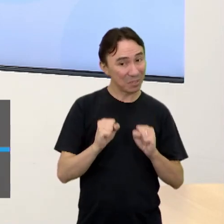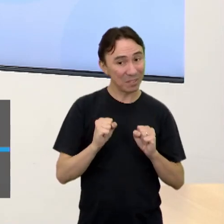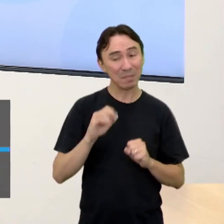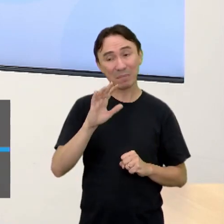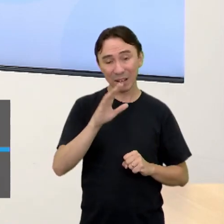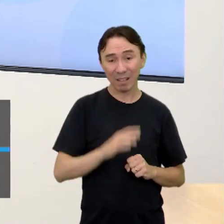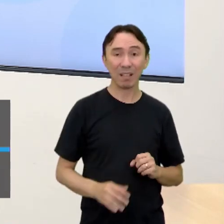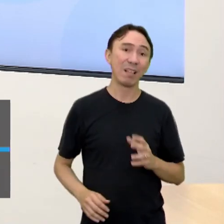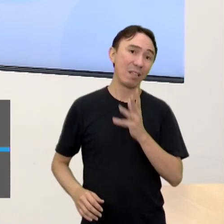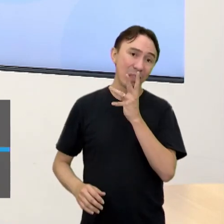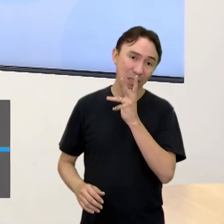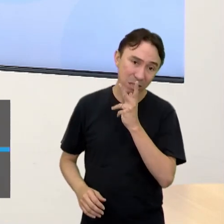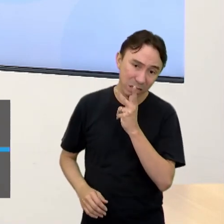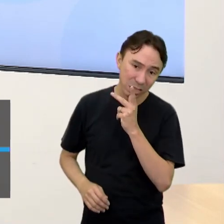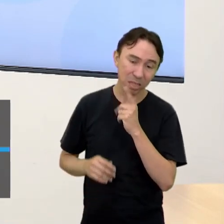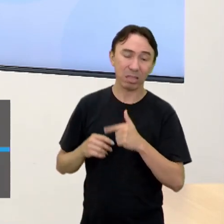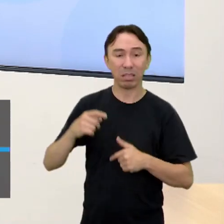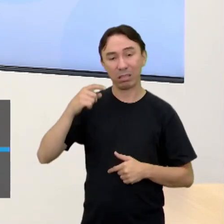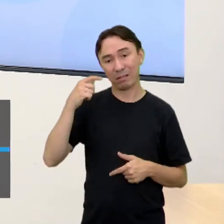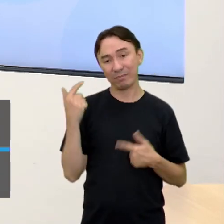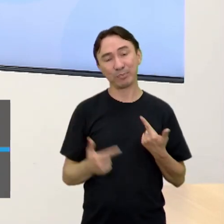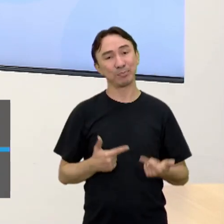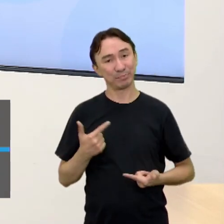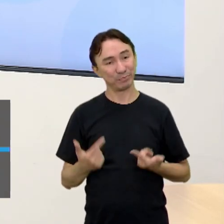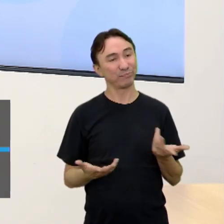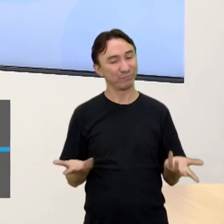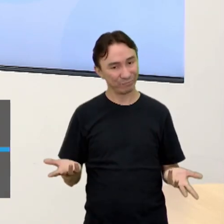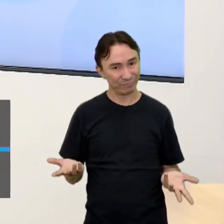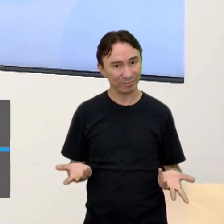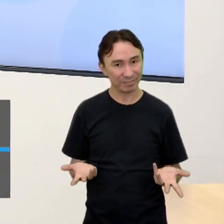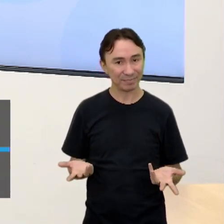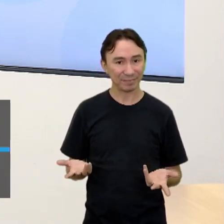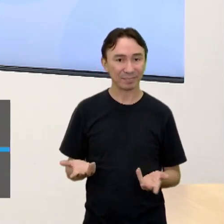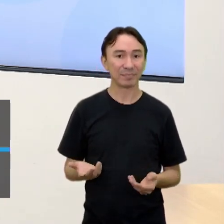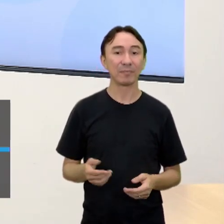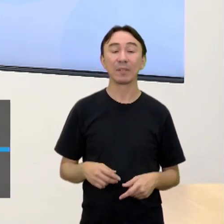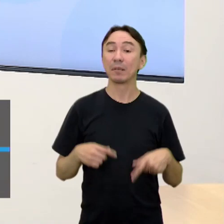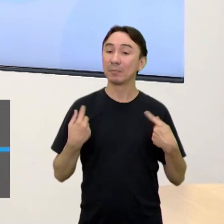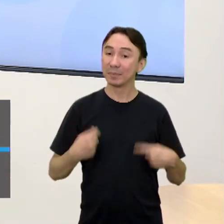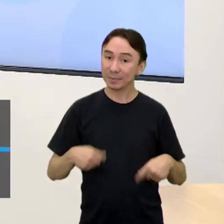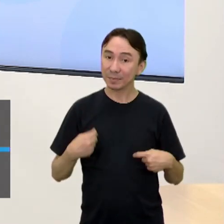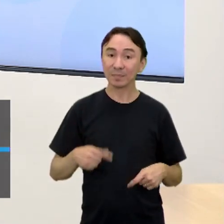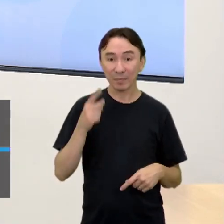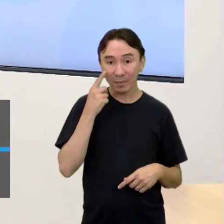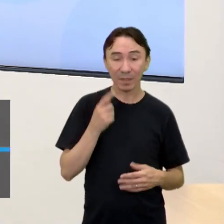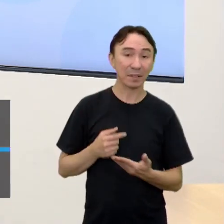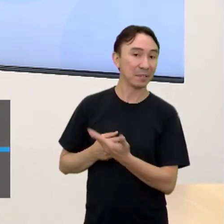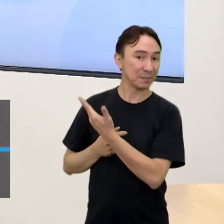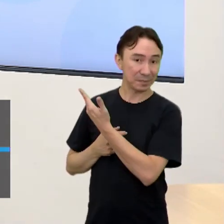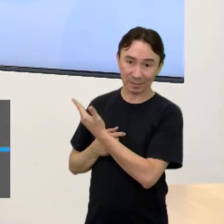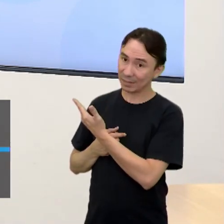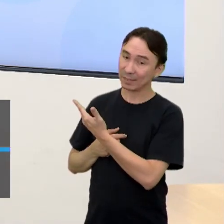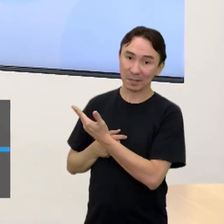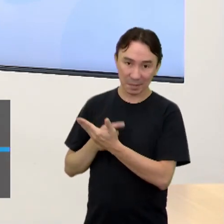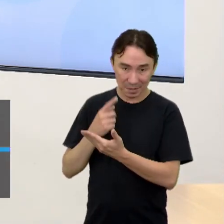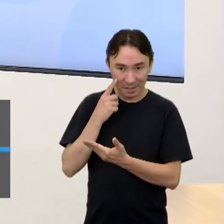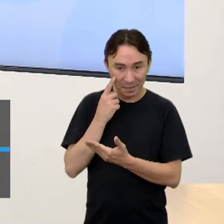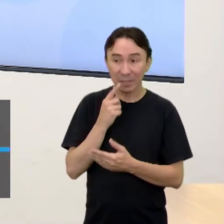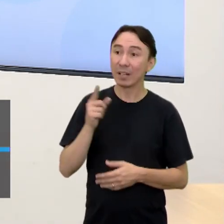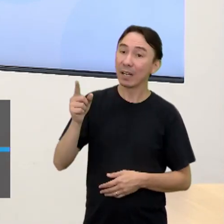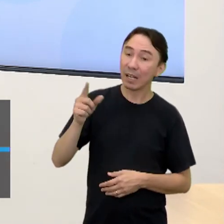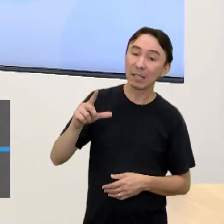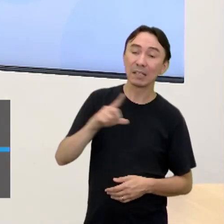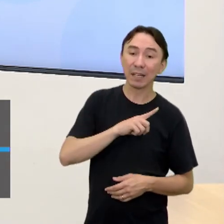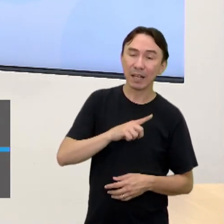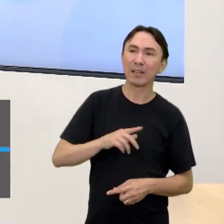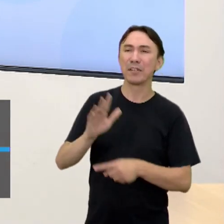toda semana. Então o que acontece? Busque sempre Creative Commons. Aqui, sempre. Mas na sua vida, busque isso.